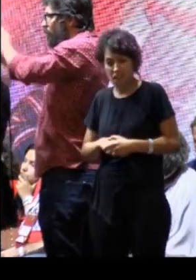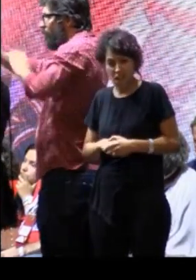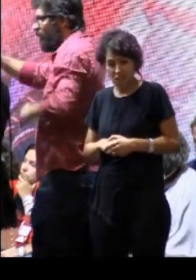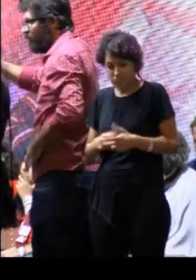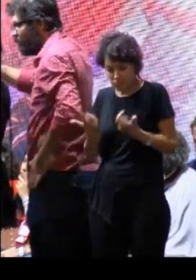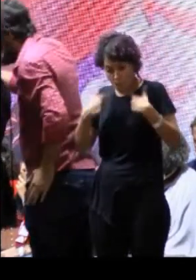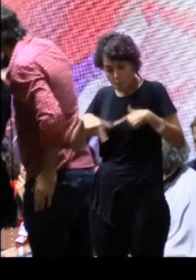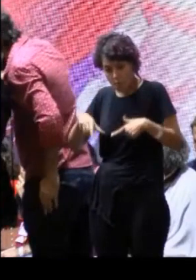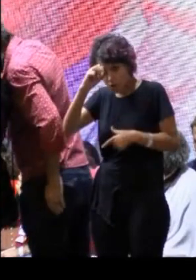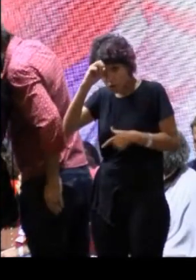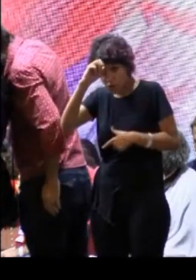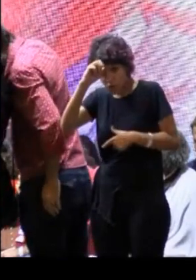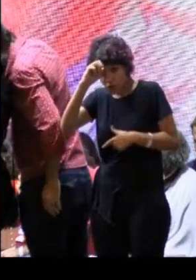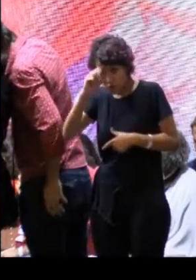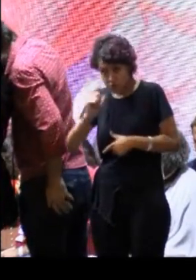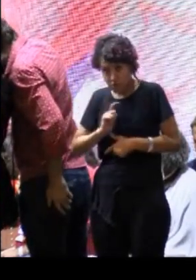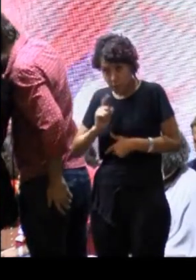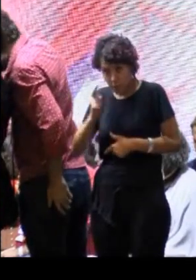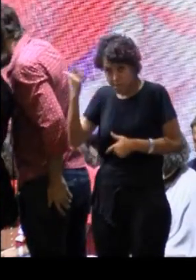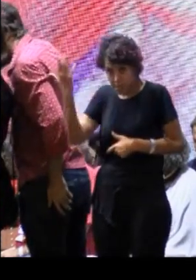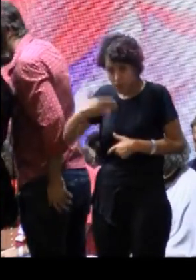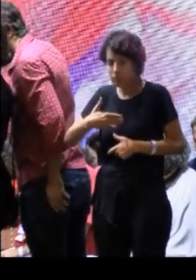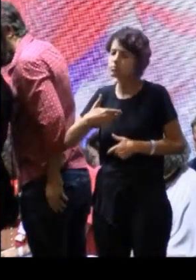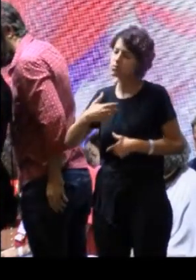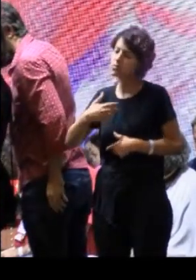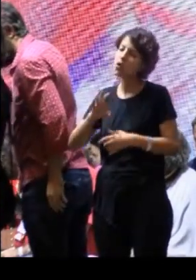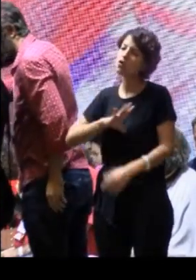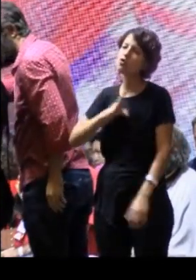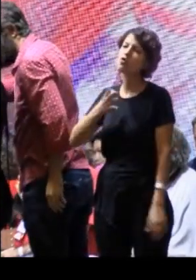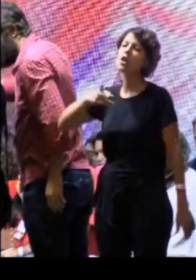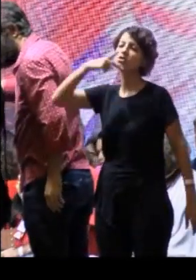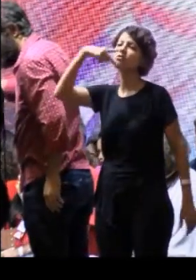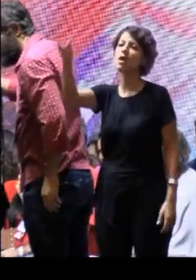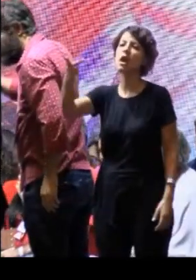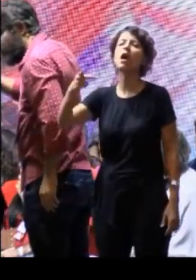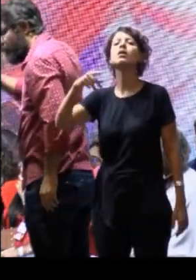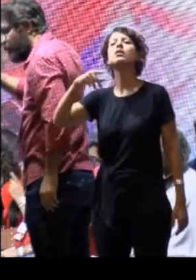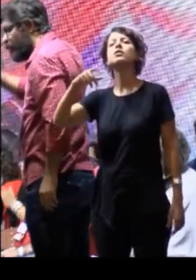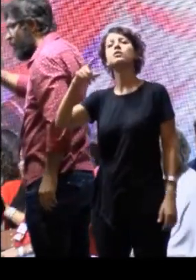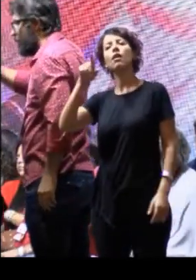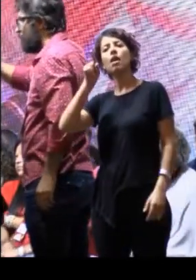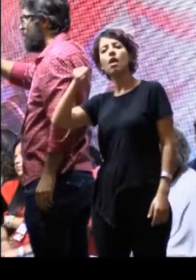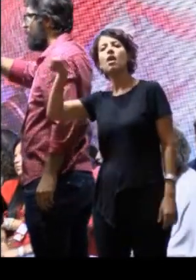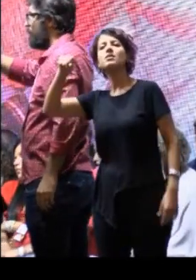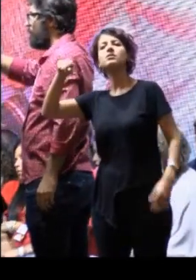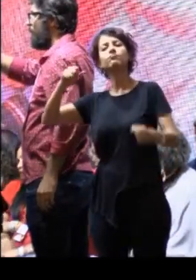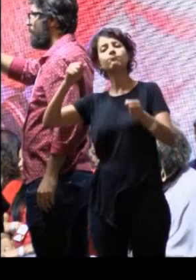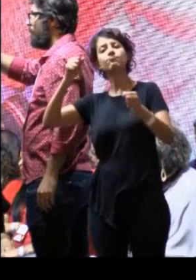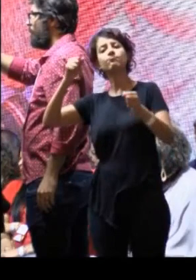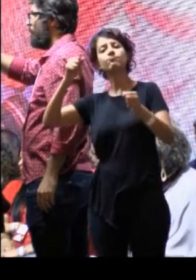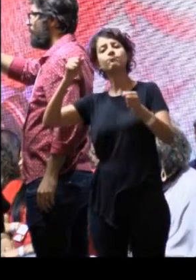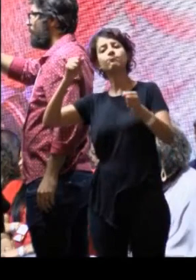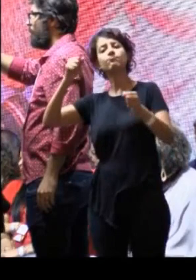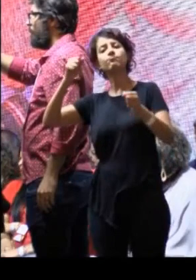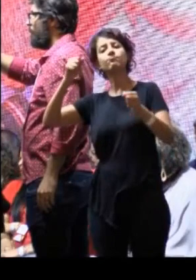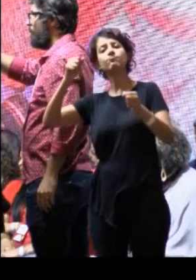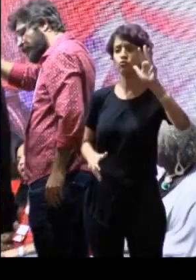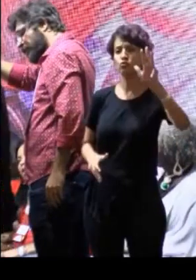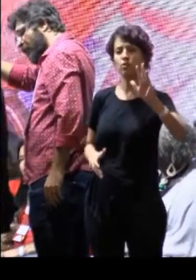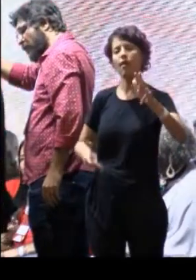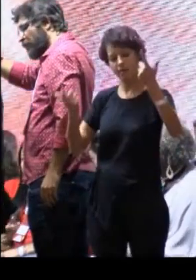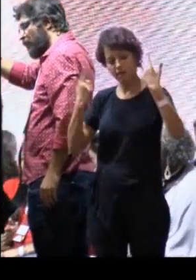for inocente, tenho a coragem de dizer que o Lula é inocente. Tenho a coragem de dizer que o